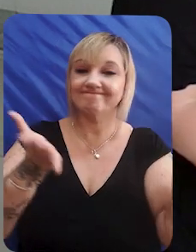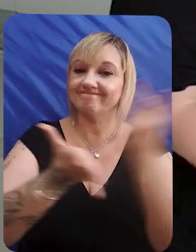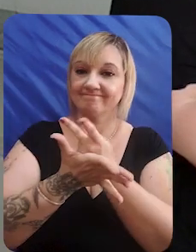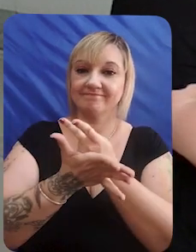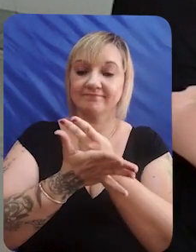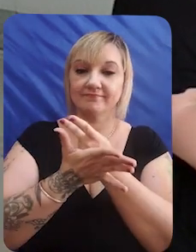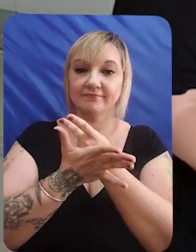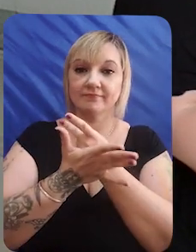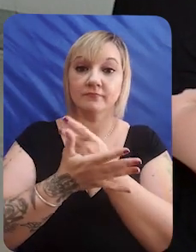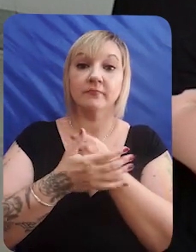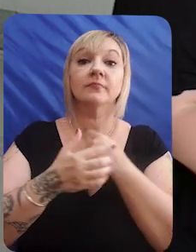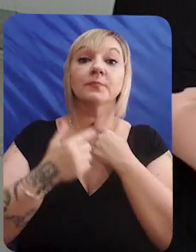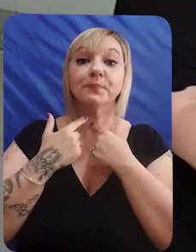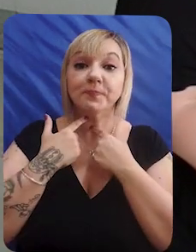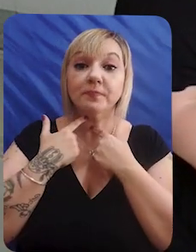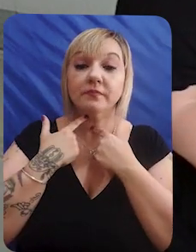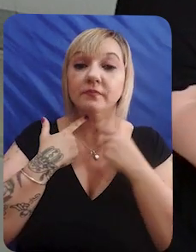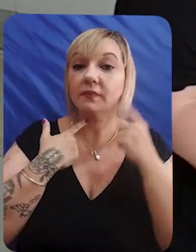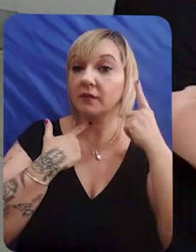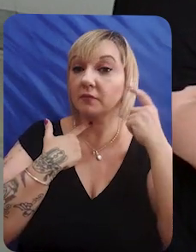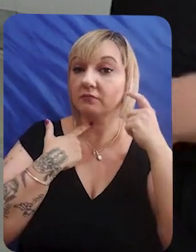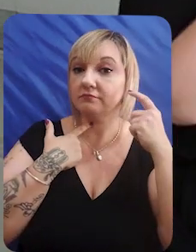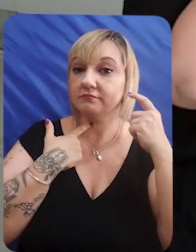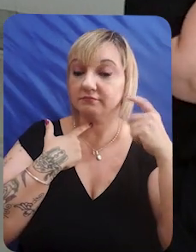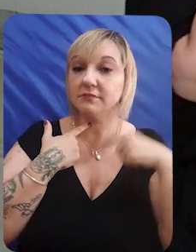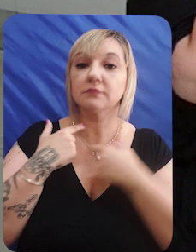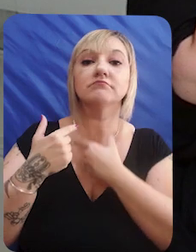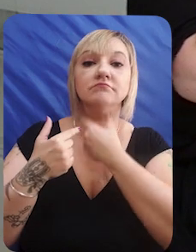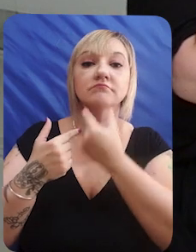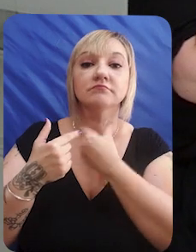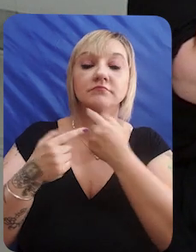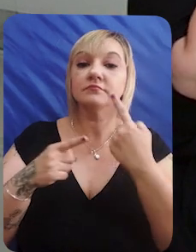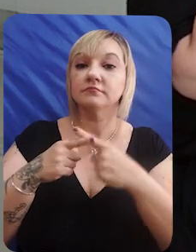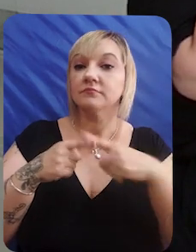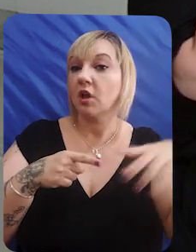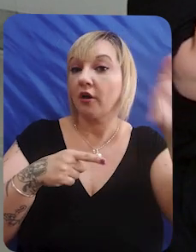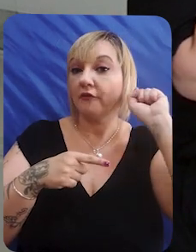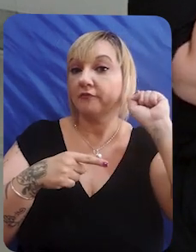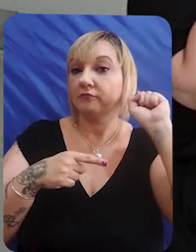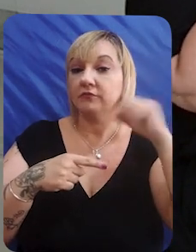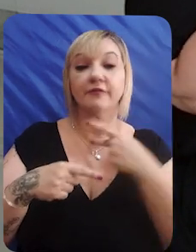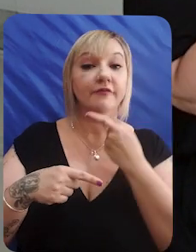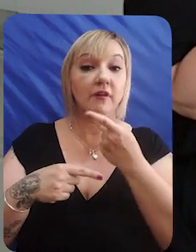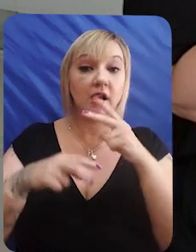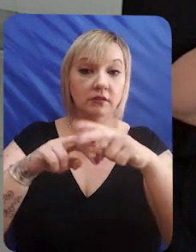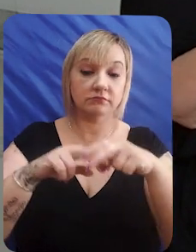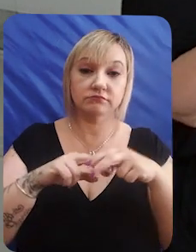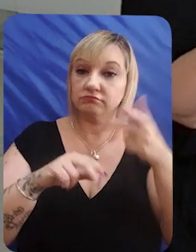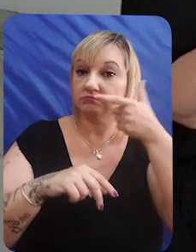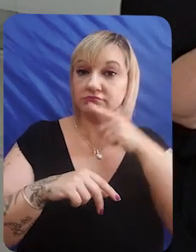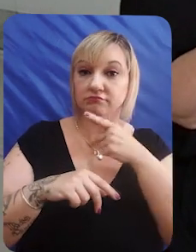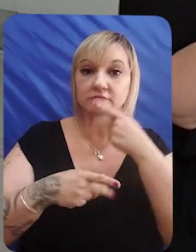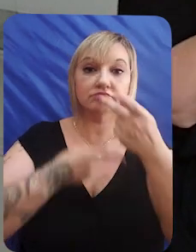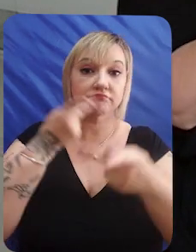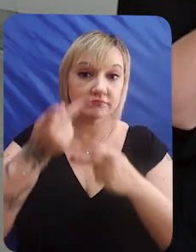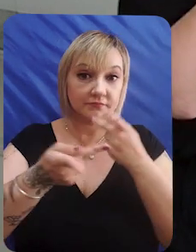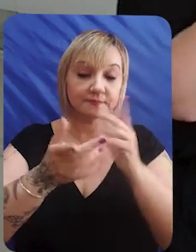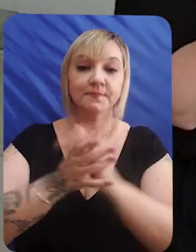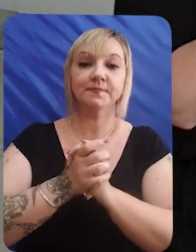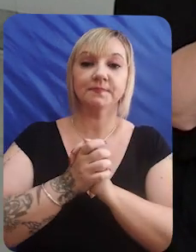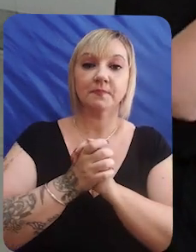ele fez, a corda vocal dele está preservada. Então ele só não fala porque ele não ouve. Então ele não consegue reproduzir.